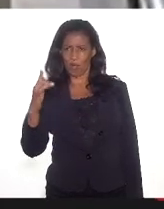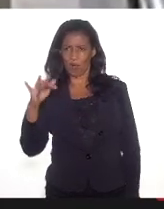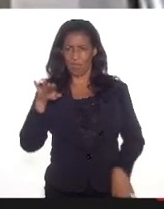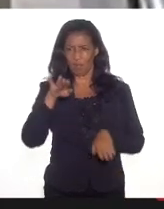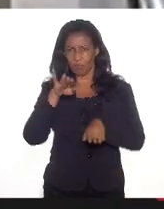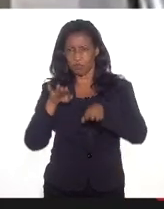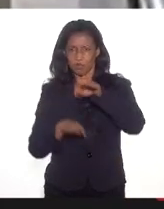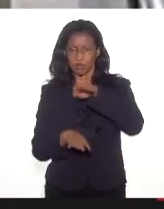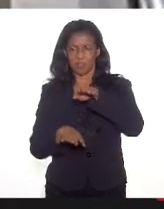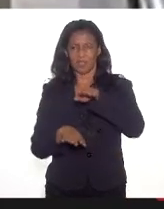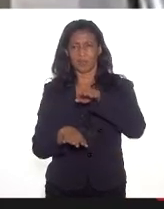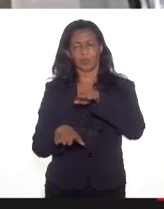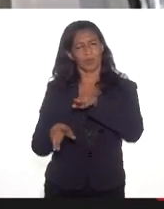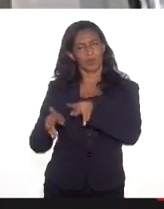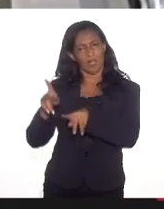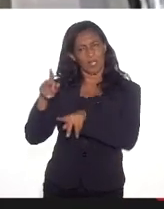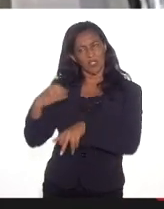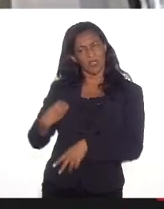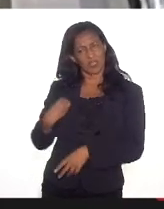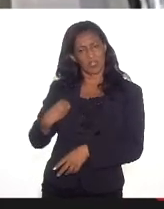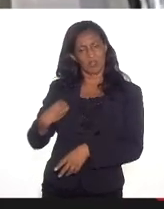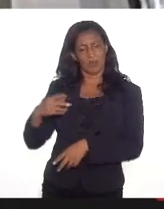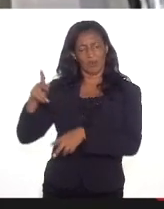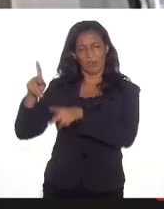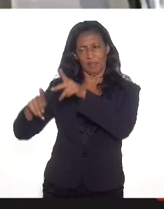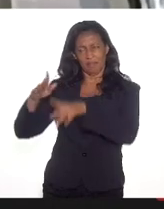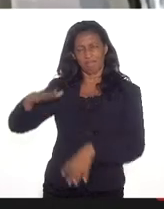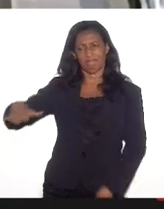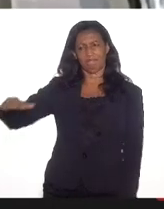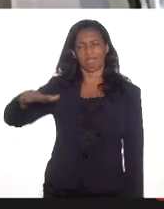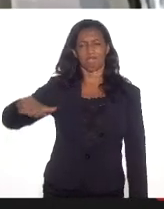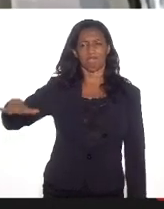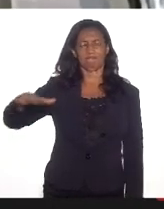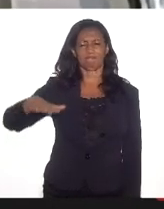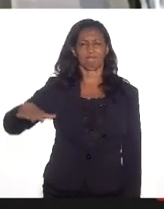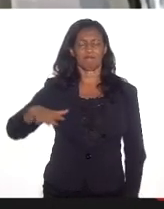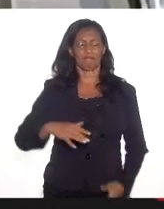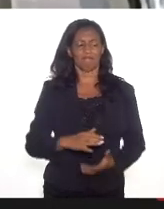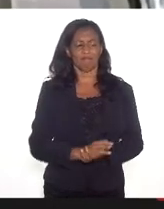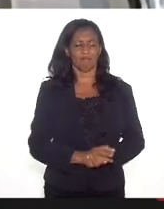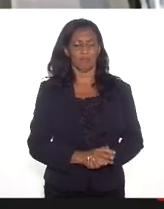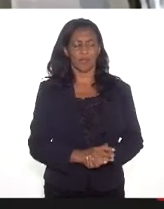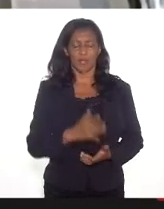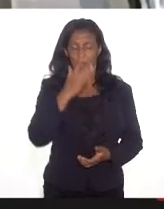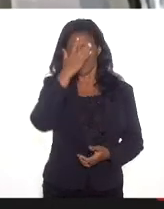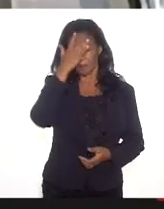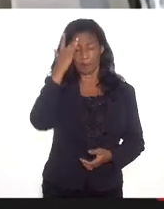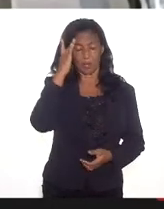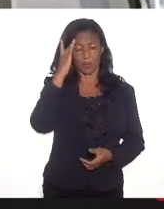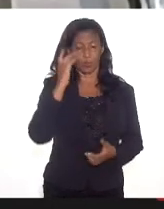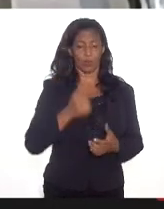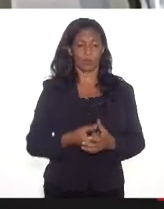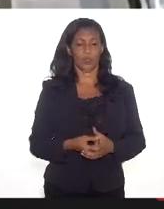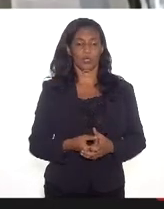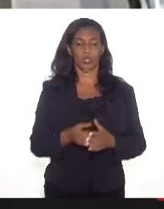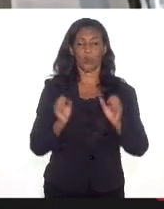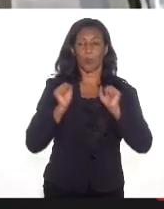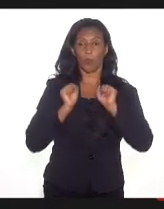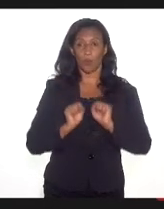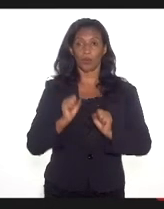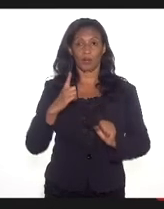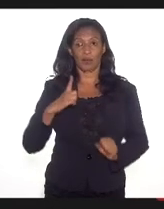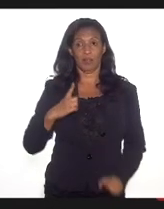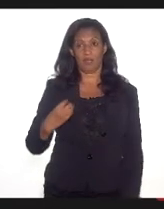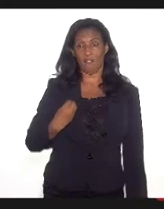que vive essa população o que significa isso pessoas que poderiam ter